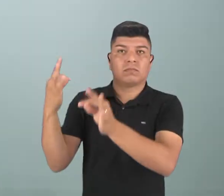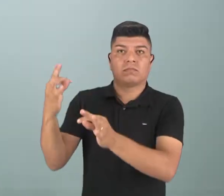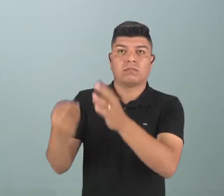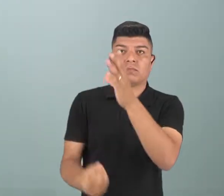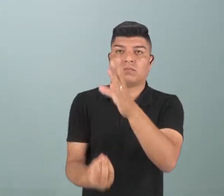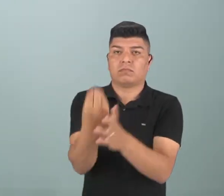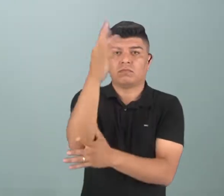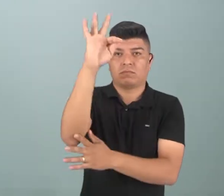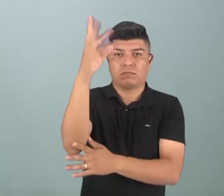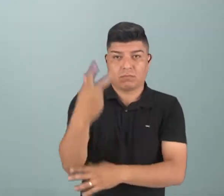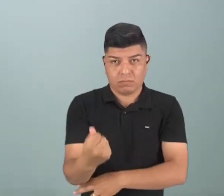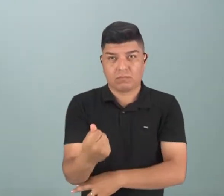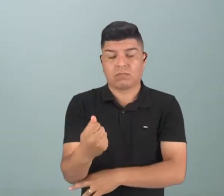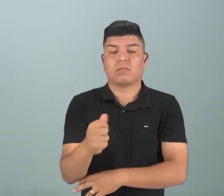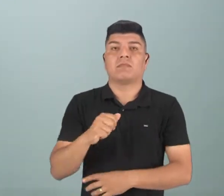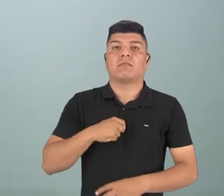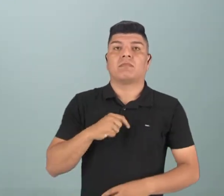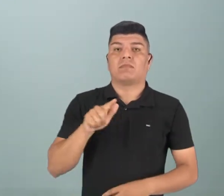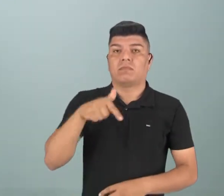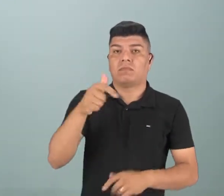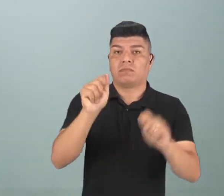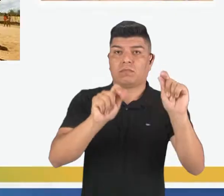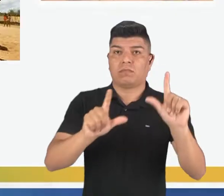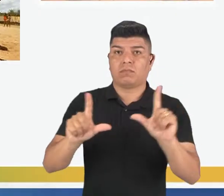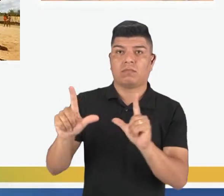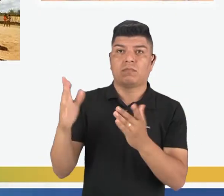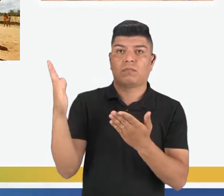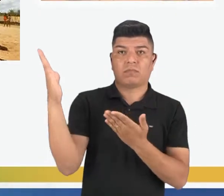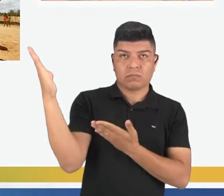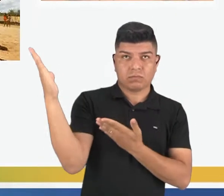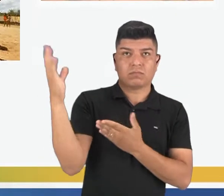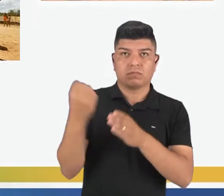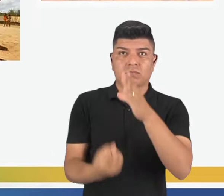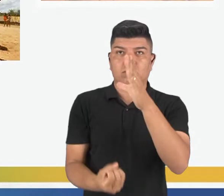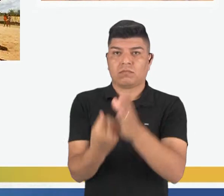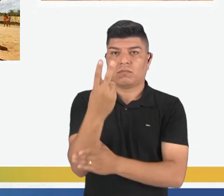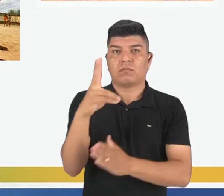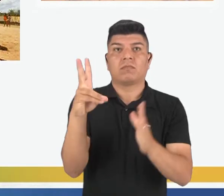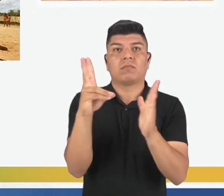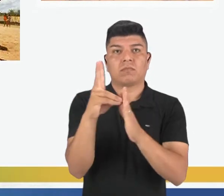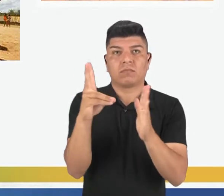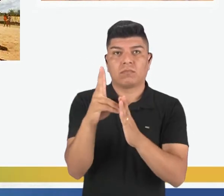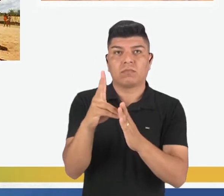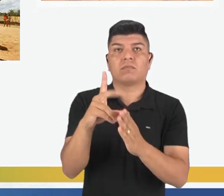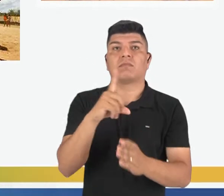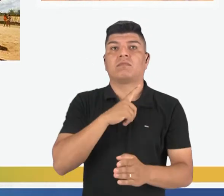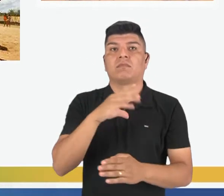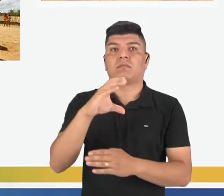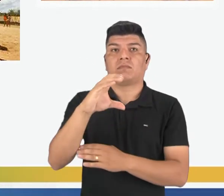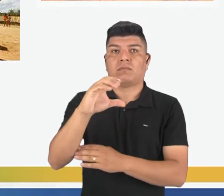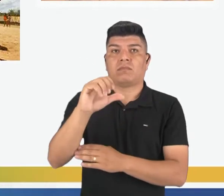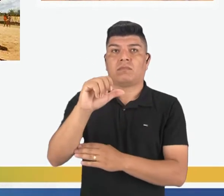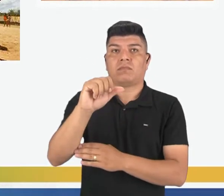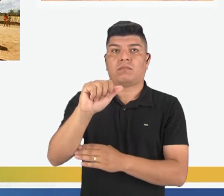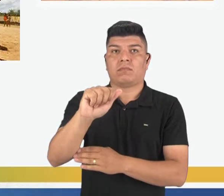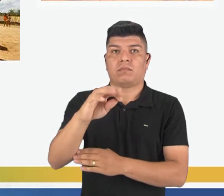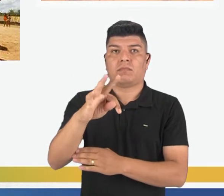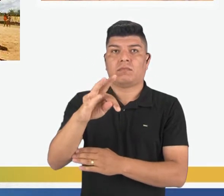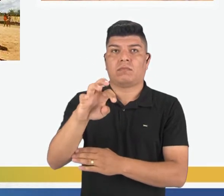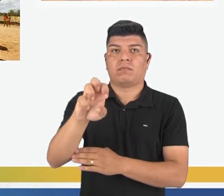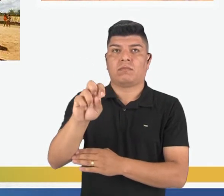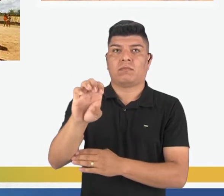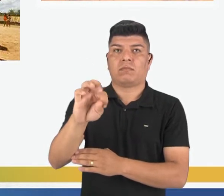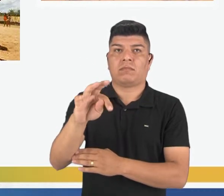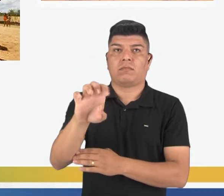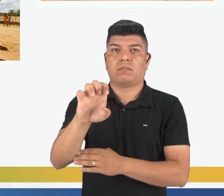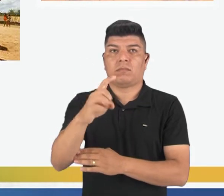africana. Nesse próximo slide, gente, eu tenho algumas danças de origem indígena. Então tem o catiretê, tem